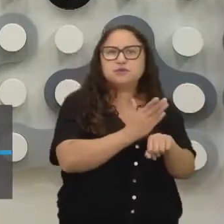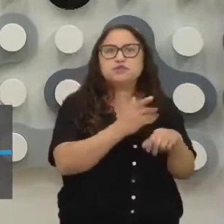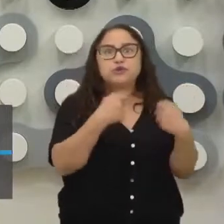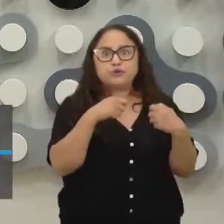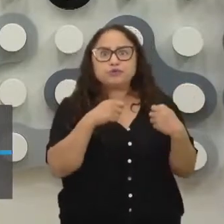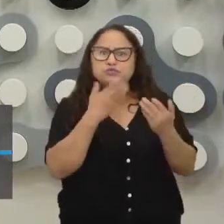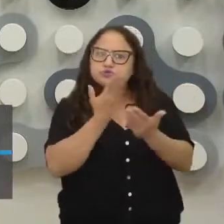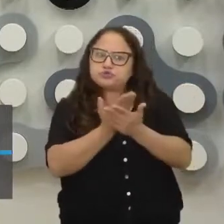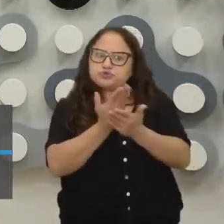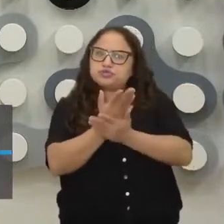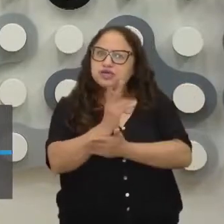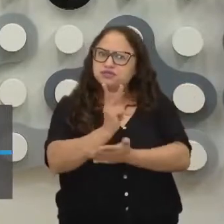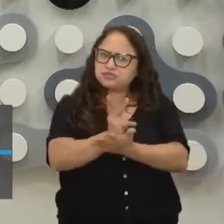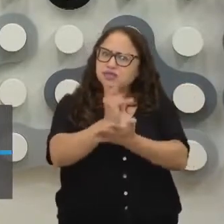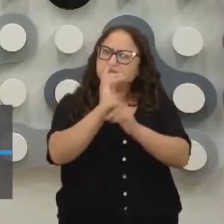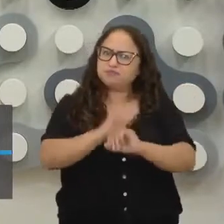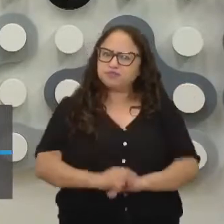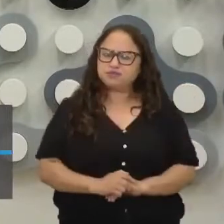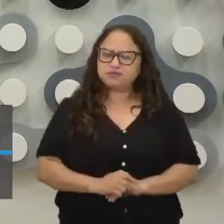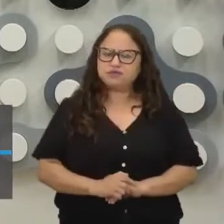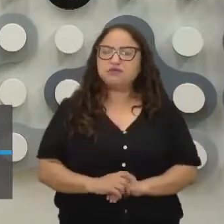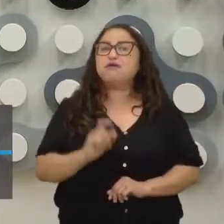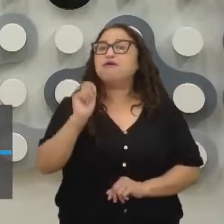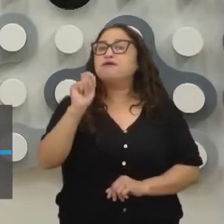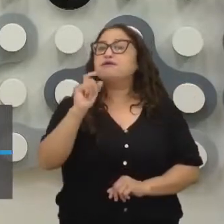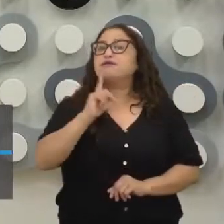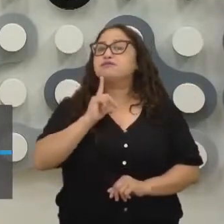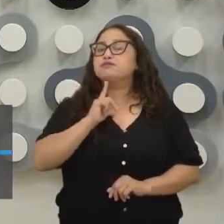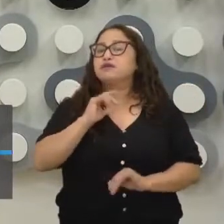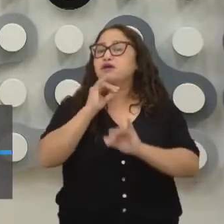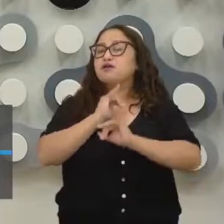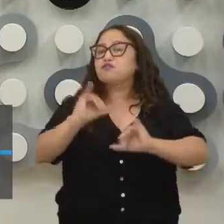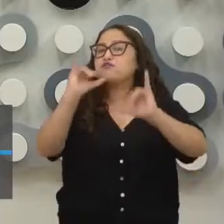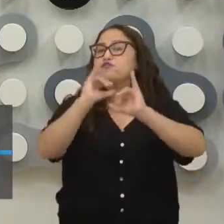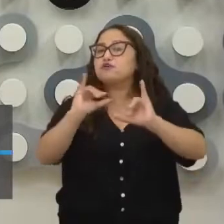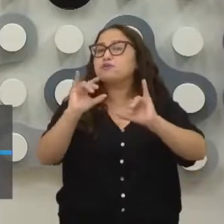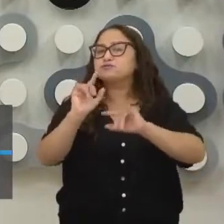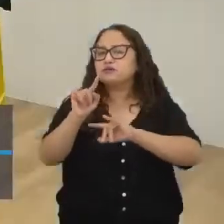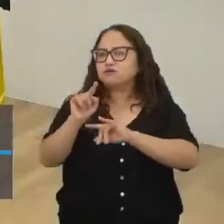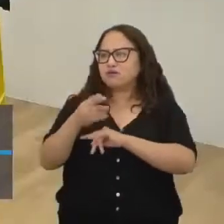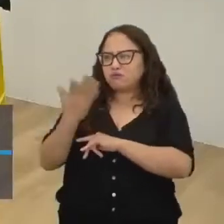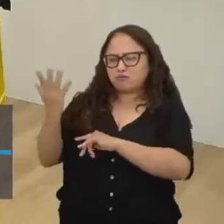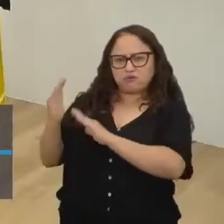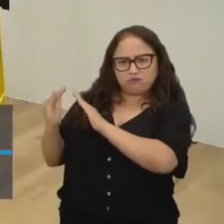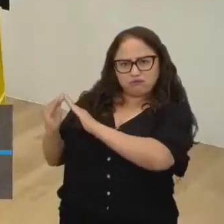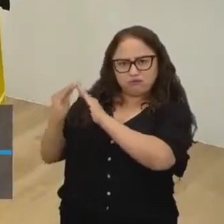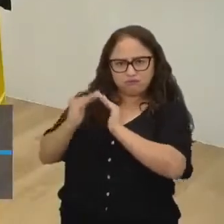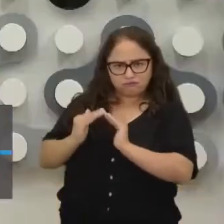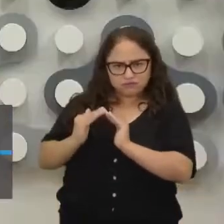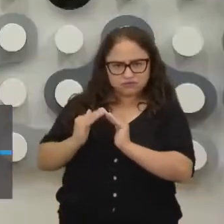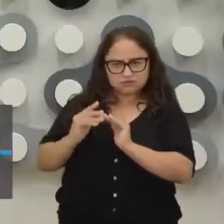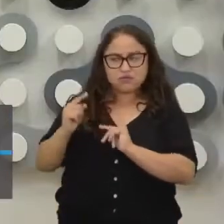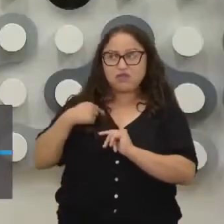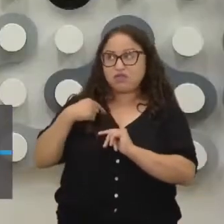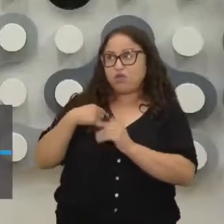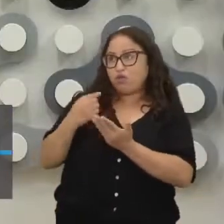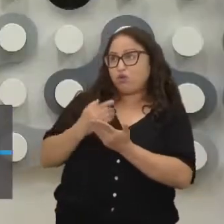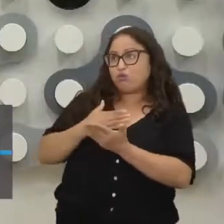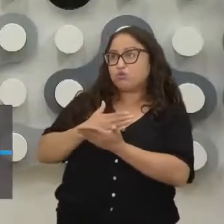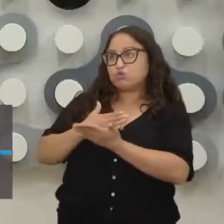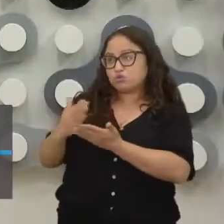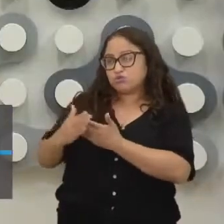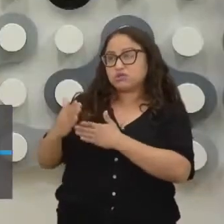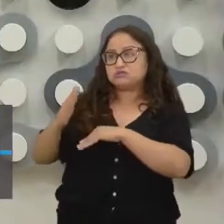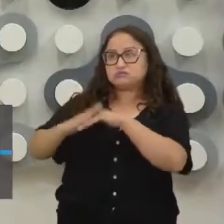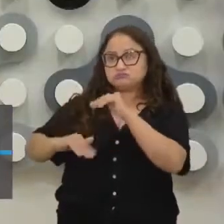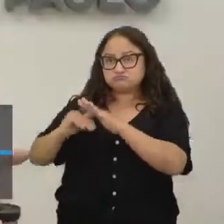aí sempre o que está de mais atual. E quem me passará essas informações? O meu vizinho? Vai falar assim, olha, eu tô começando a treinar, nossa, deu muito certo.